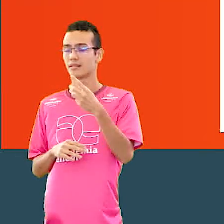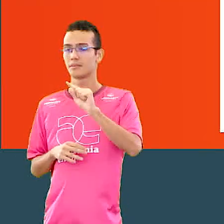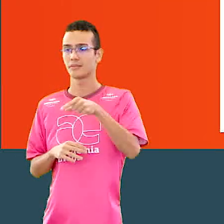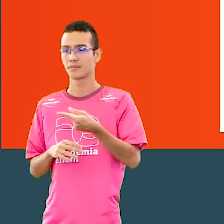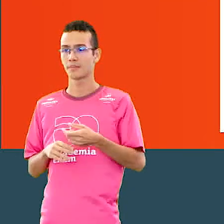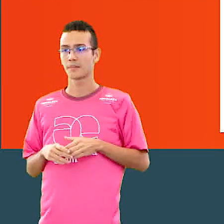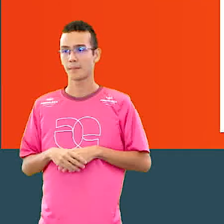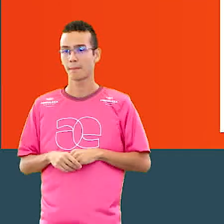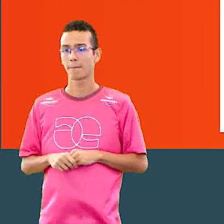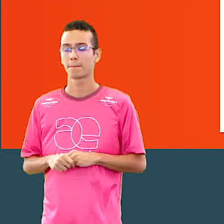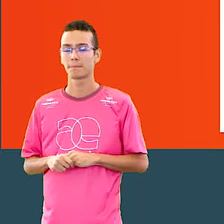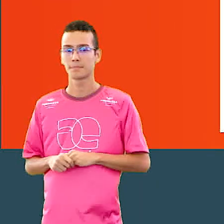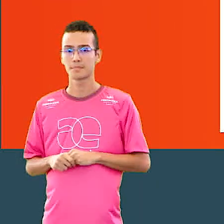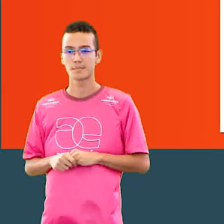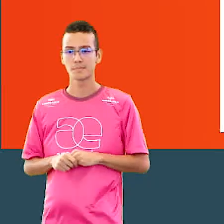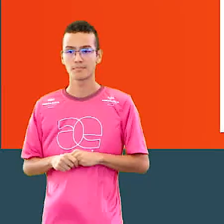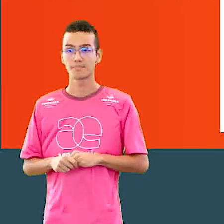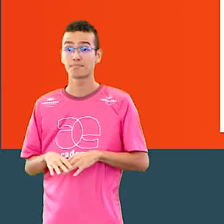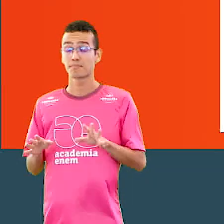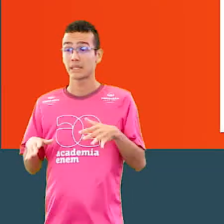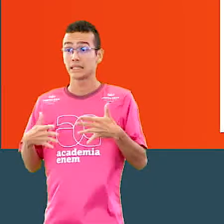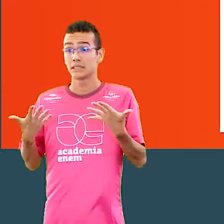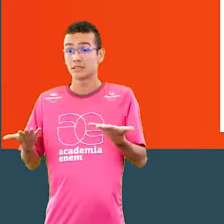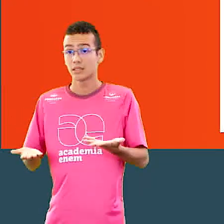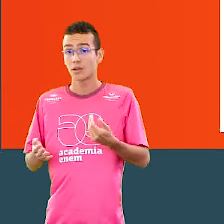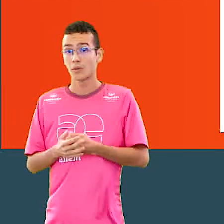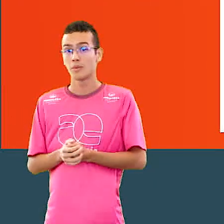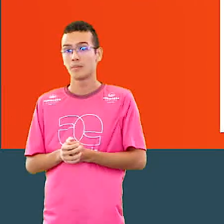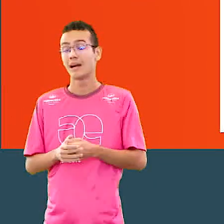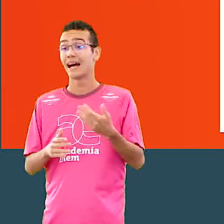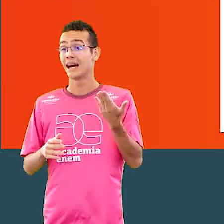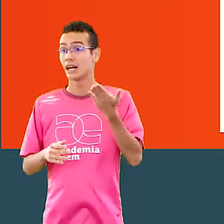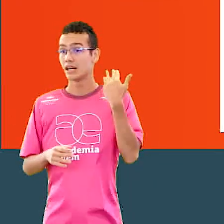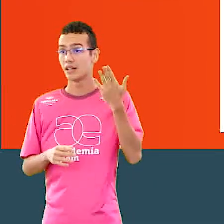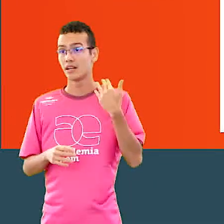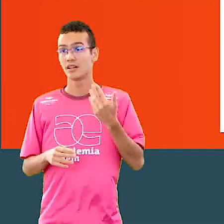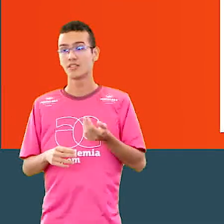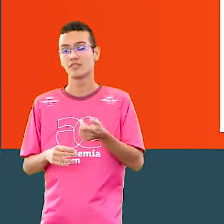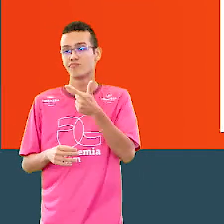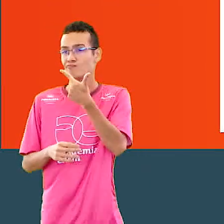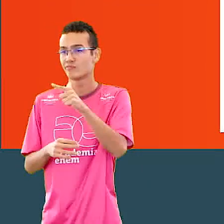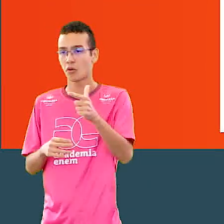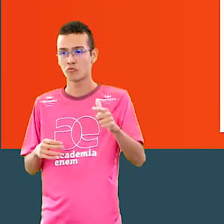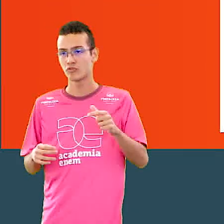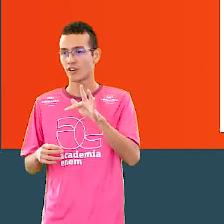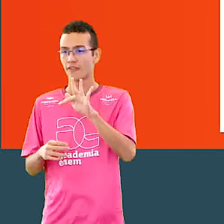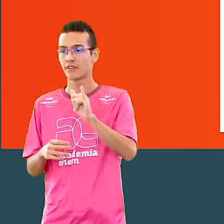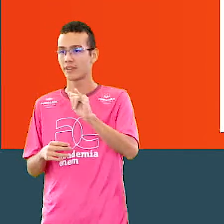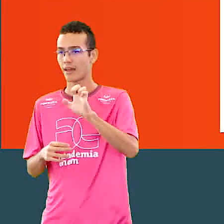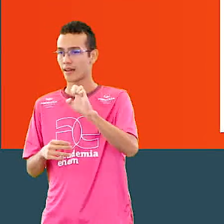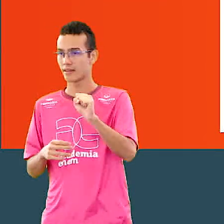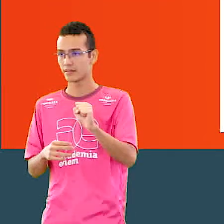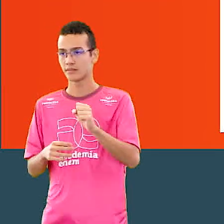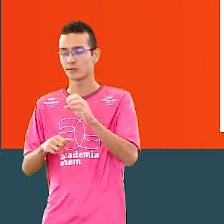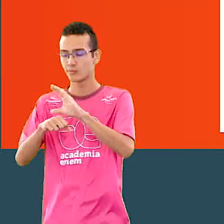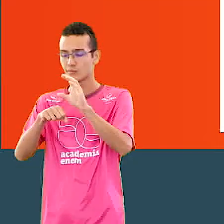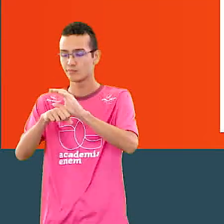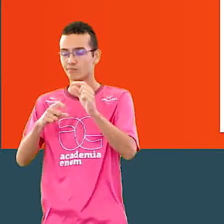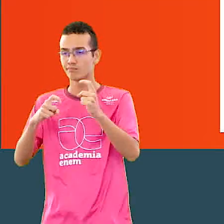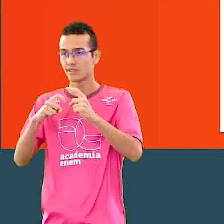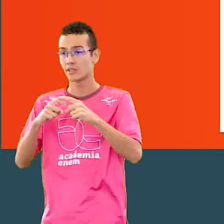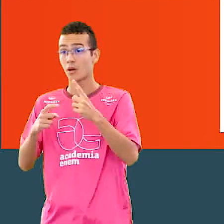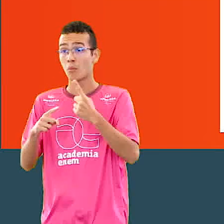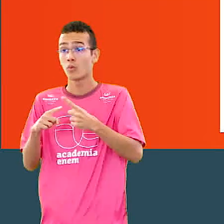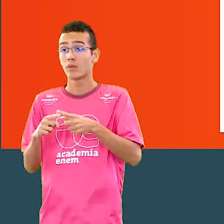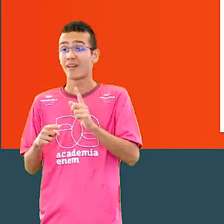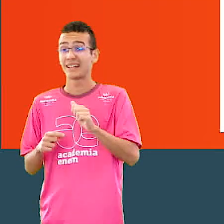de medicina. Porque há algum tempo não tinha mais fiéis para o curso de medicina, quase não conseguia fiéis para o curso de medicina, porque é um curso muito alto e